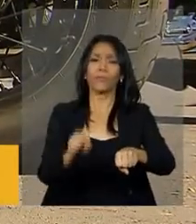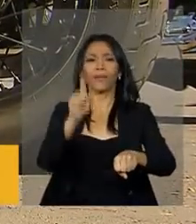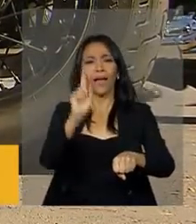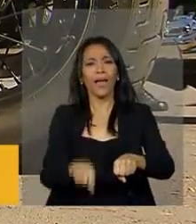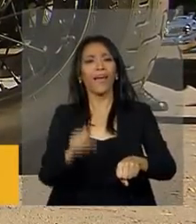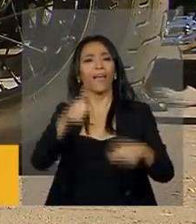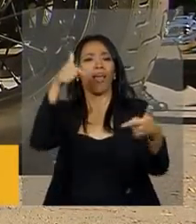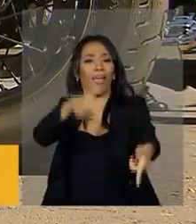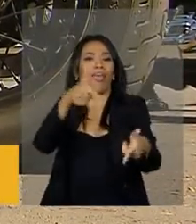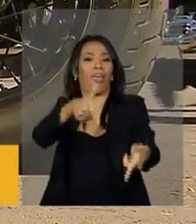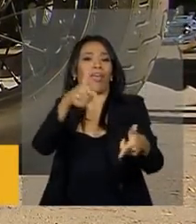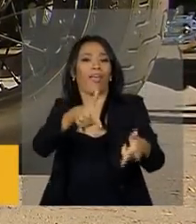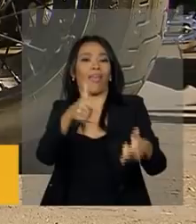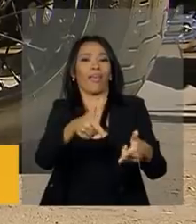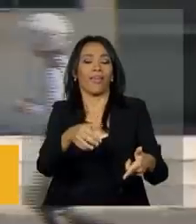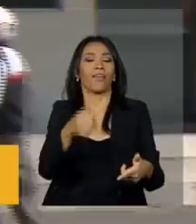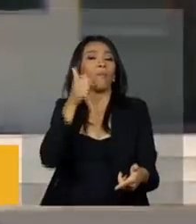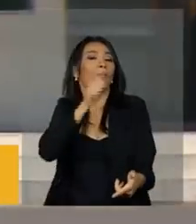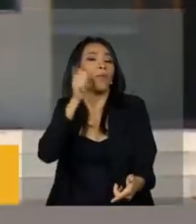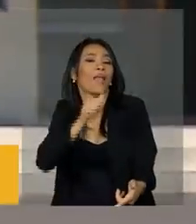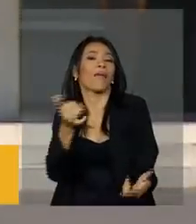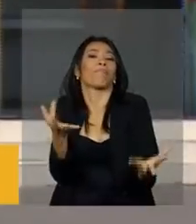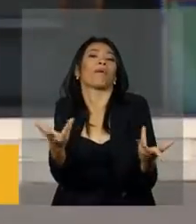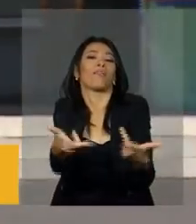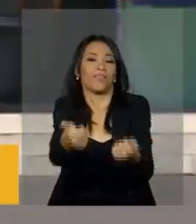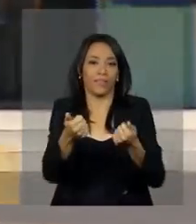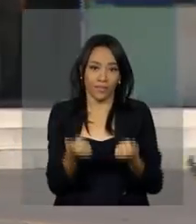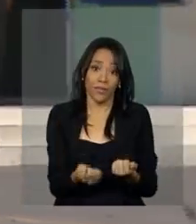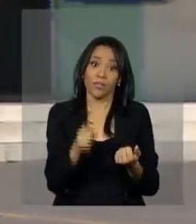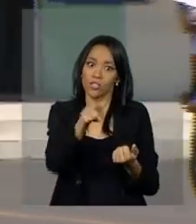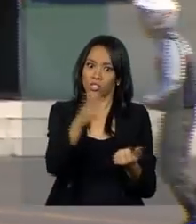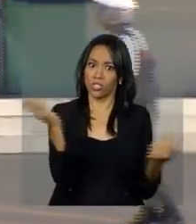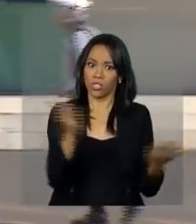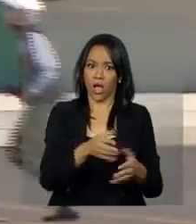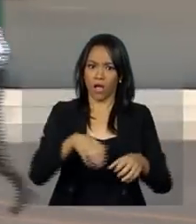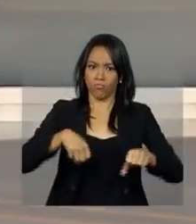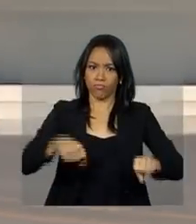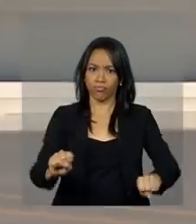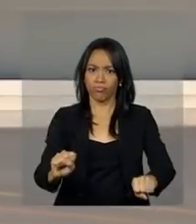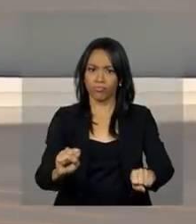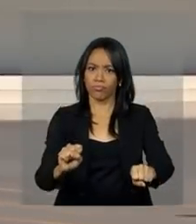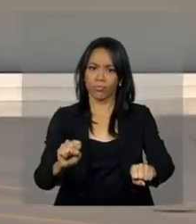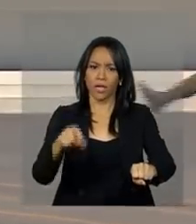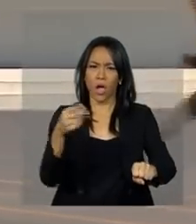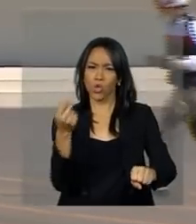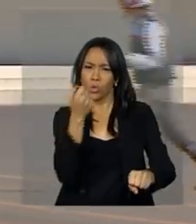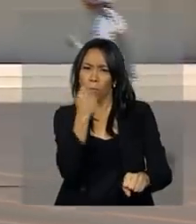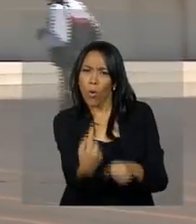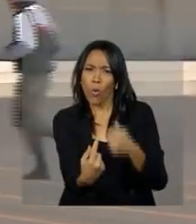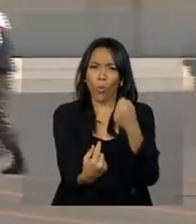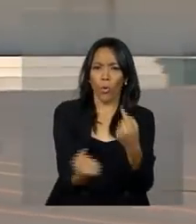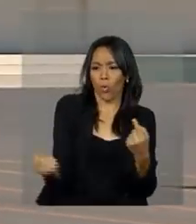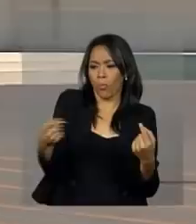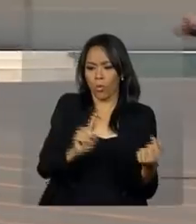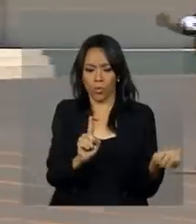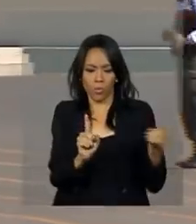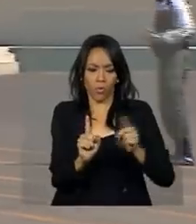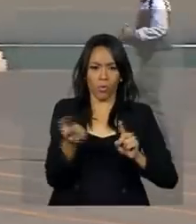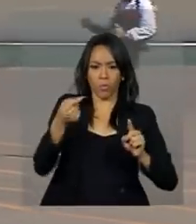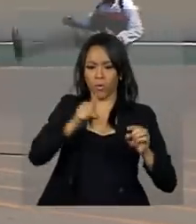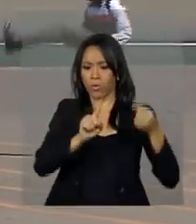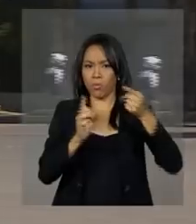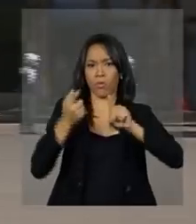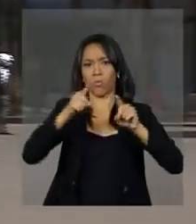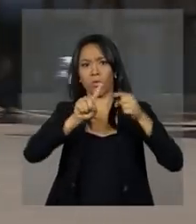carinhosamente apelidada de Mulher Maravilha, começa a ganhar velocidade. Aos poucos, os militares vão tomando suas posições